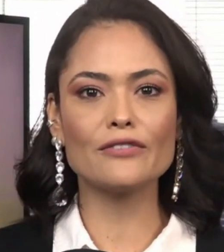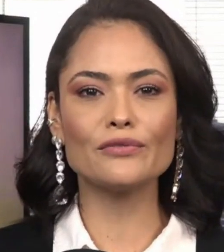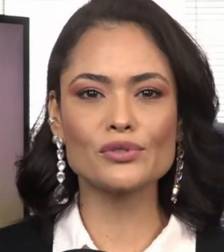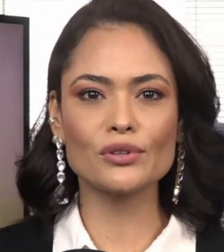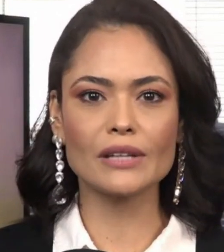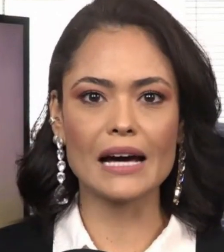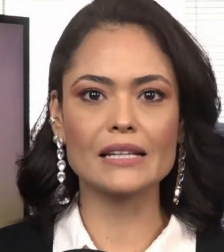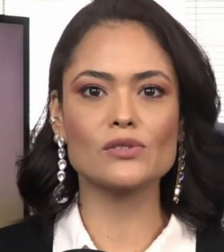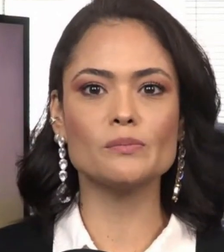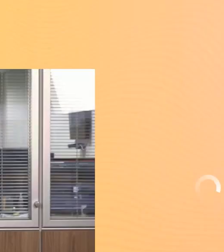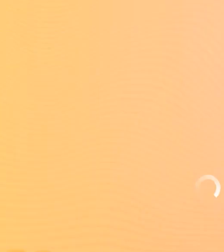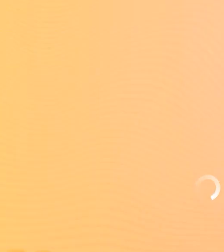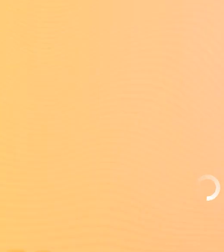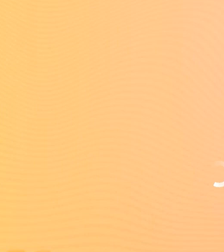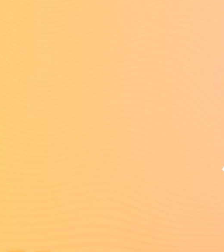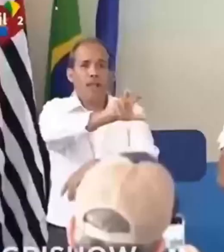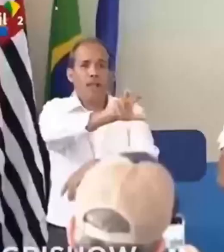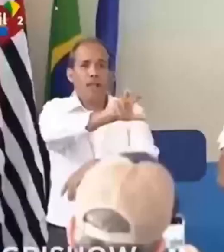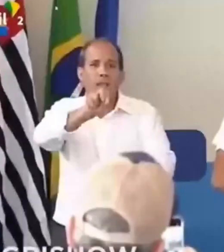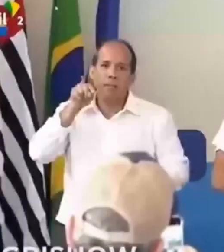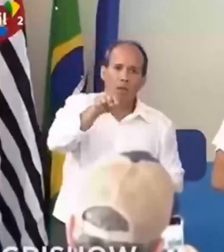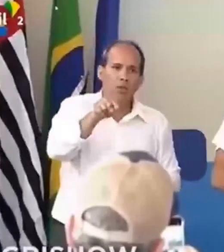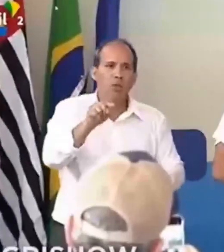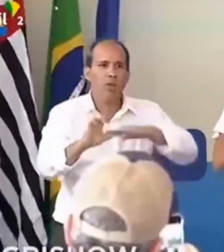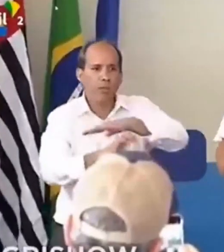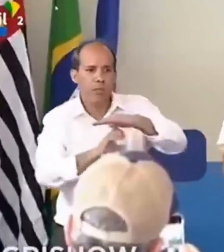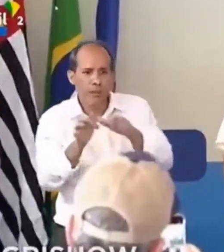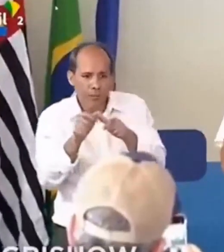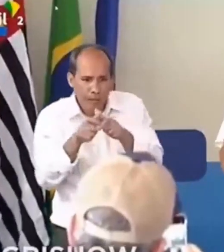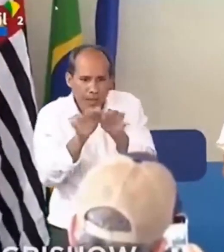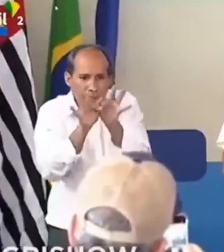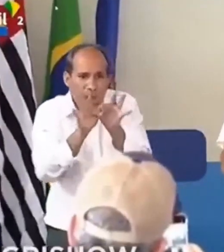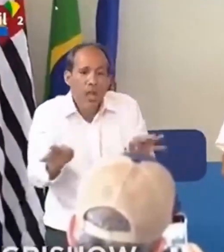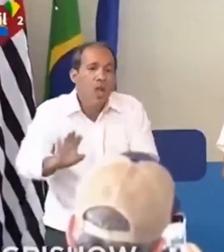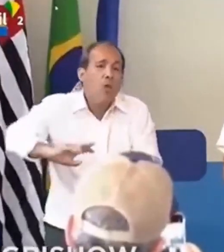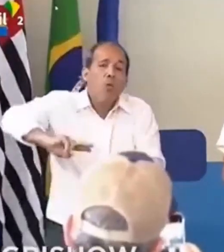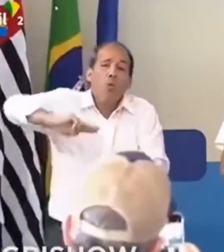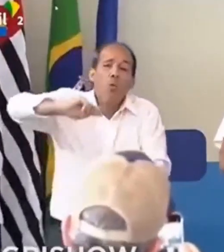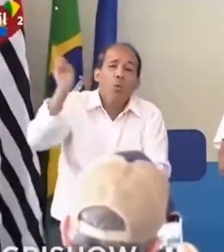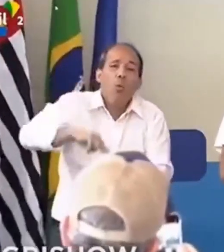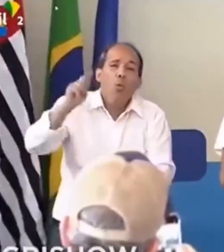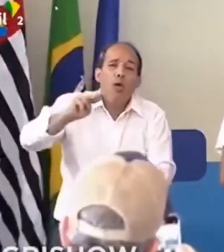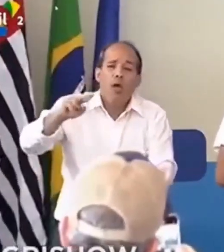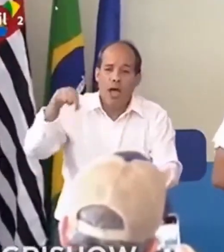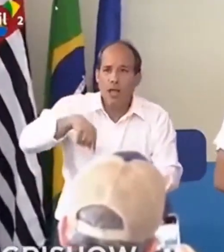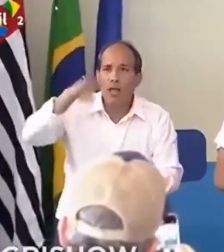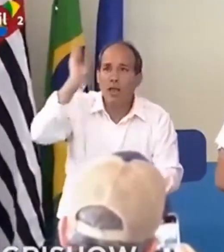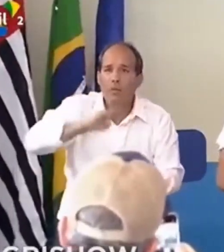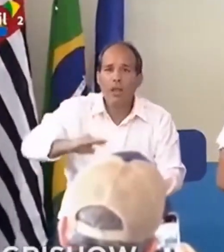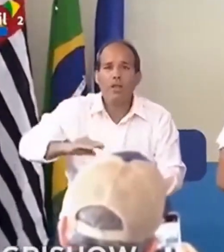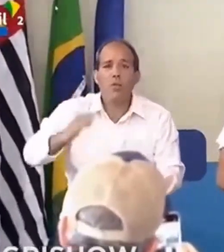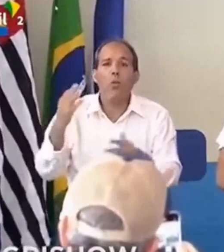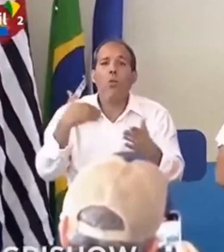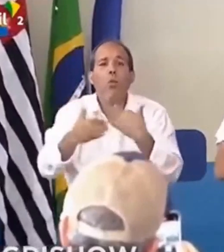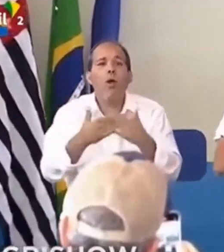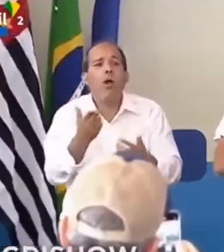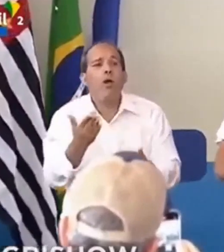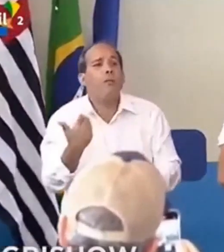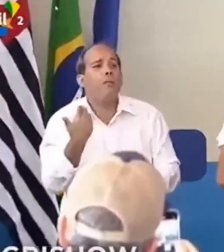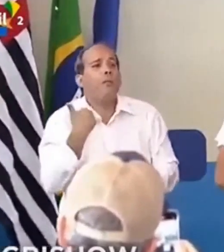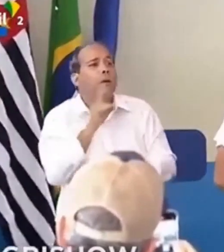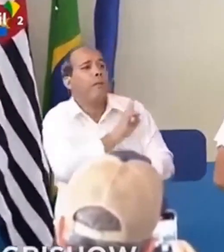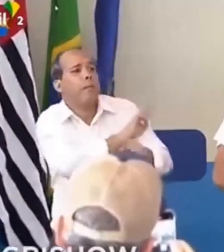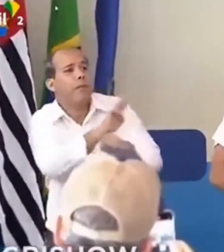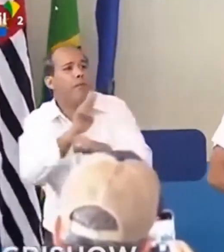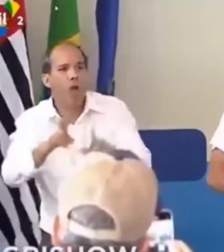assediar funcionárias do banco estatal a justiça federal aceitou nessa quinta-feira a denúncia do MPF contra o Executivo